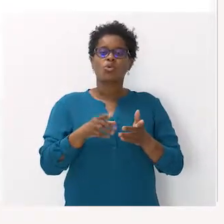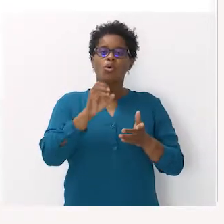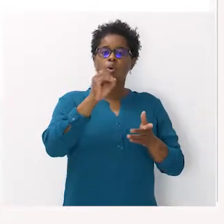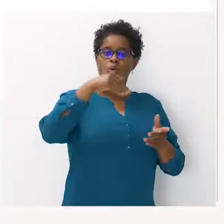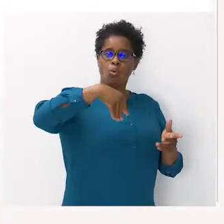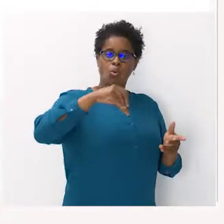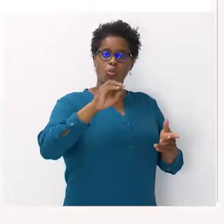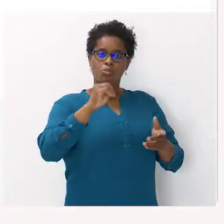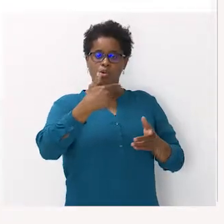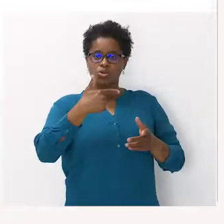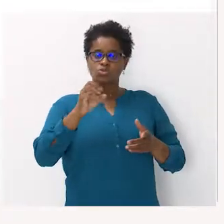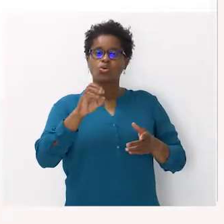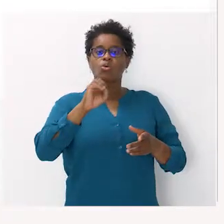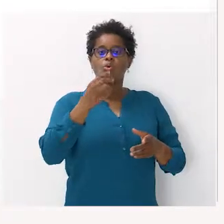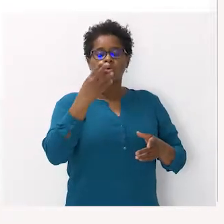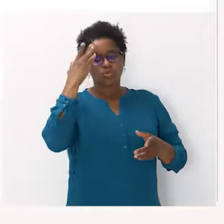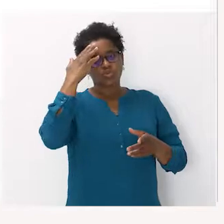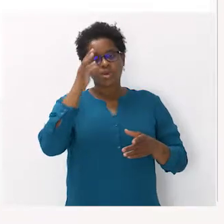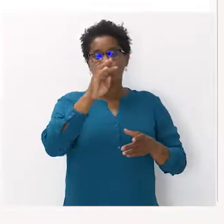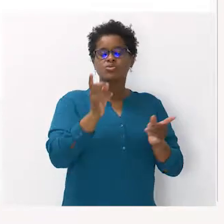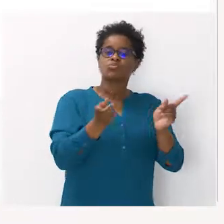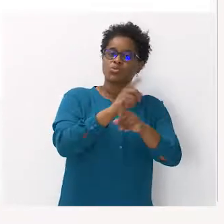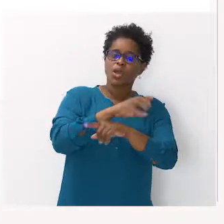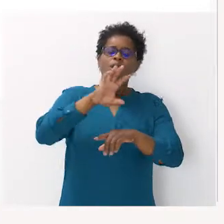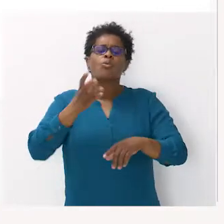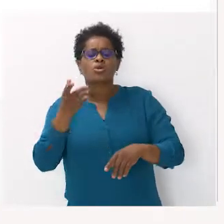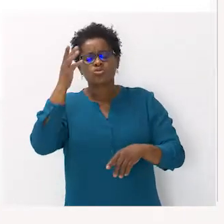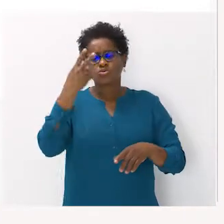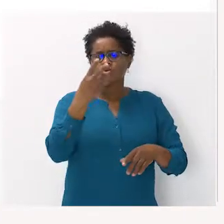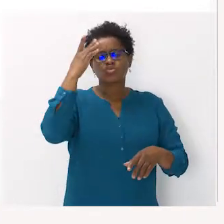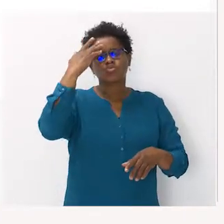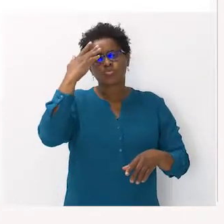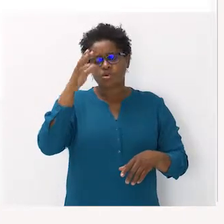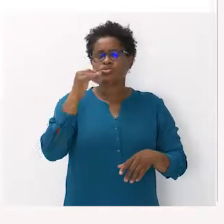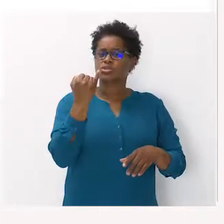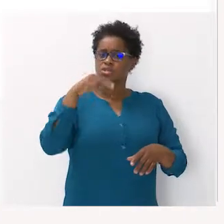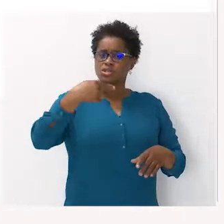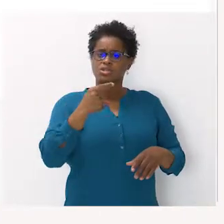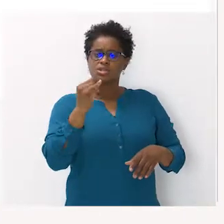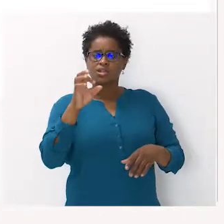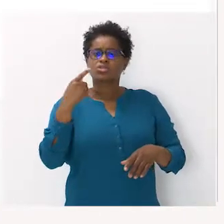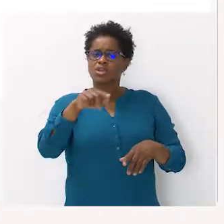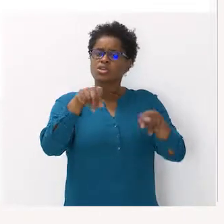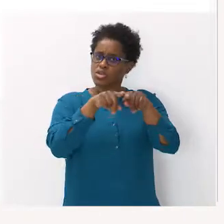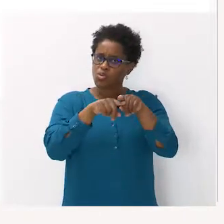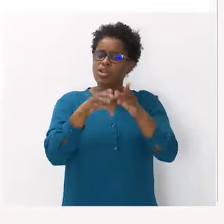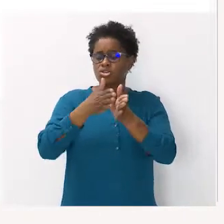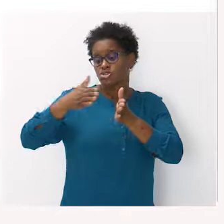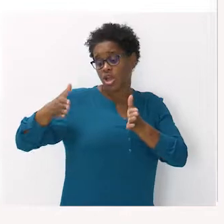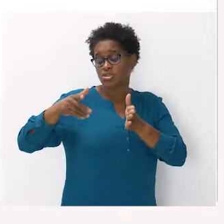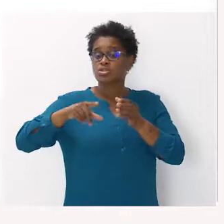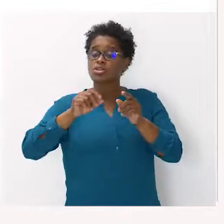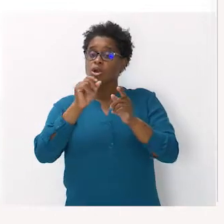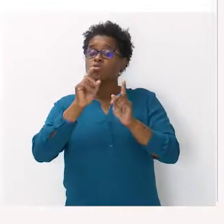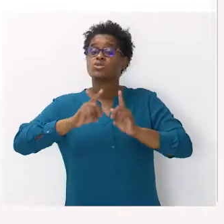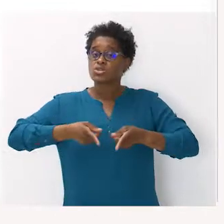opostos ou números simétricos. Quando dois números inteiros guardam ou têm a mesma distância da origem, aqui